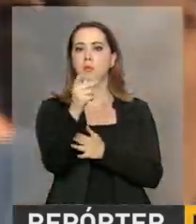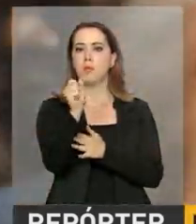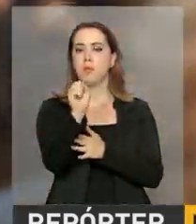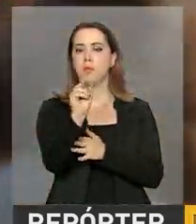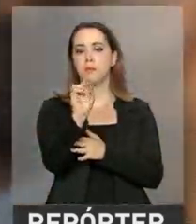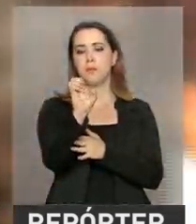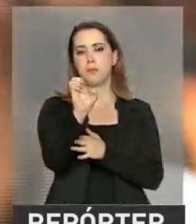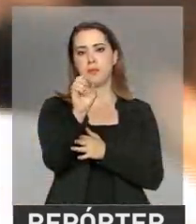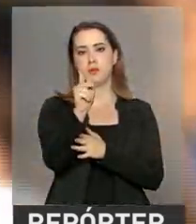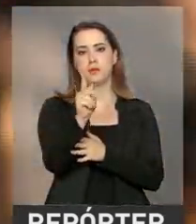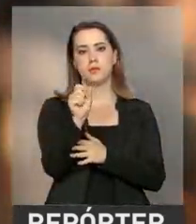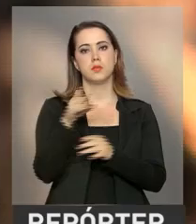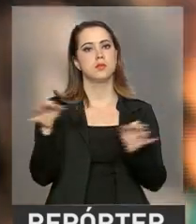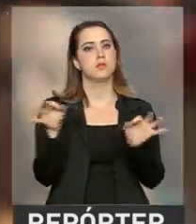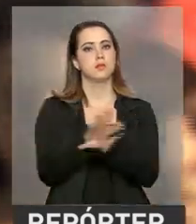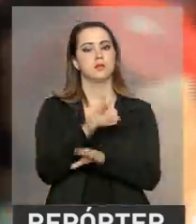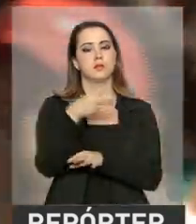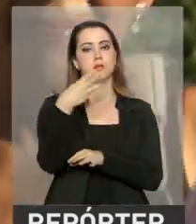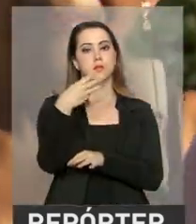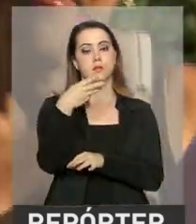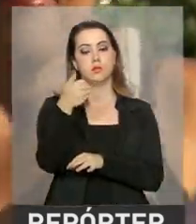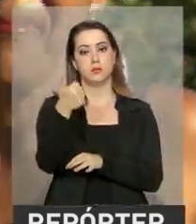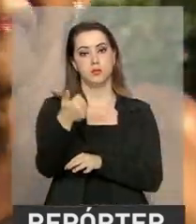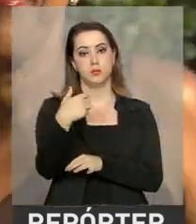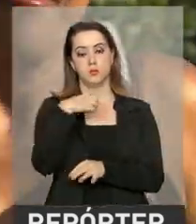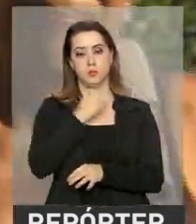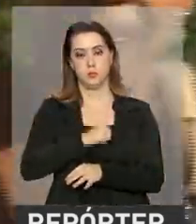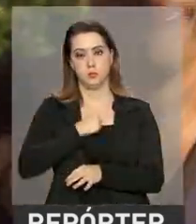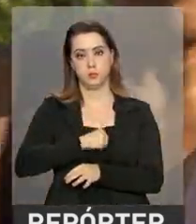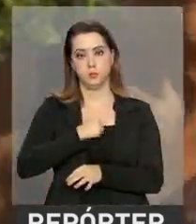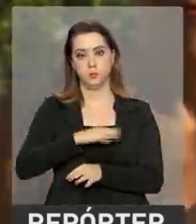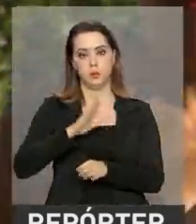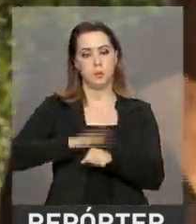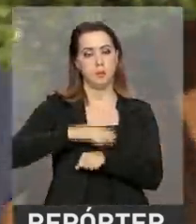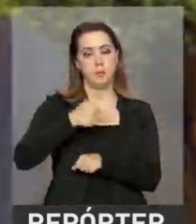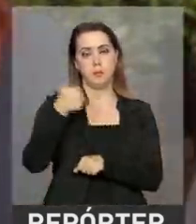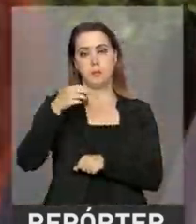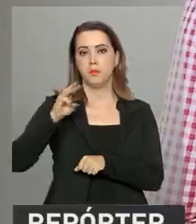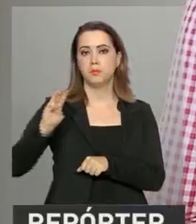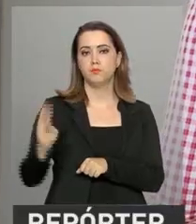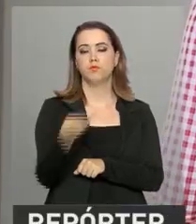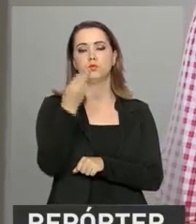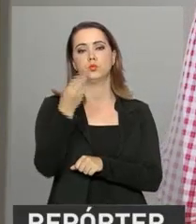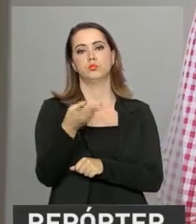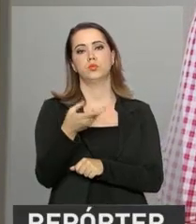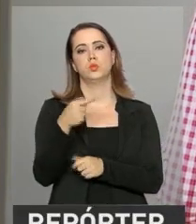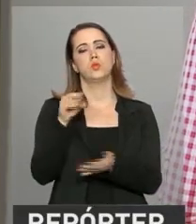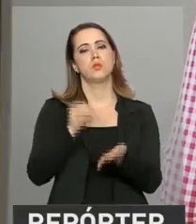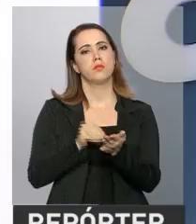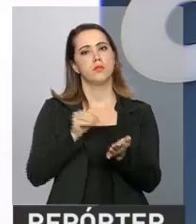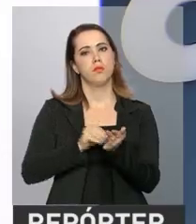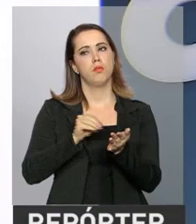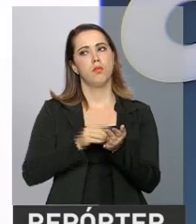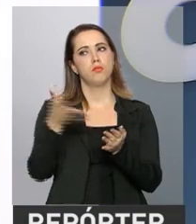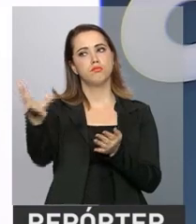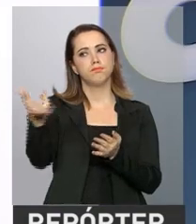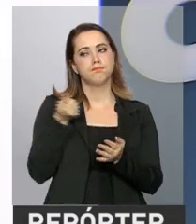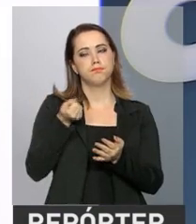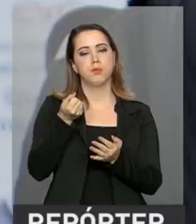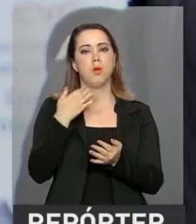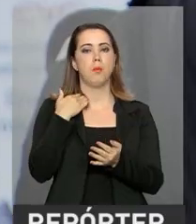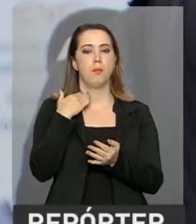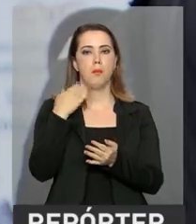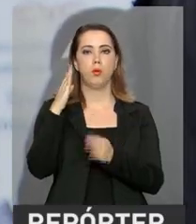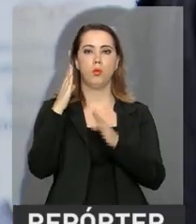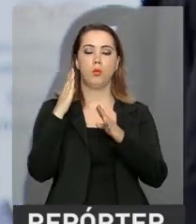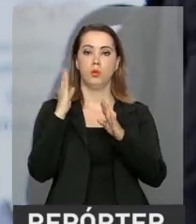2014 termina no dia 31 de agosto mais de 1 milhão de trabalhadores ainda não foram as agências do Banco do Brasil e da Caixa Econômica